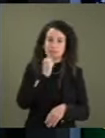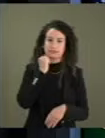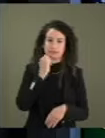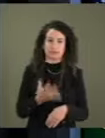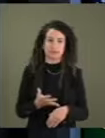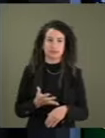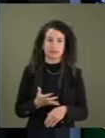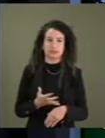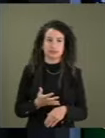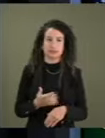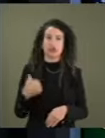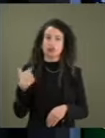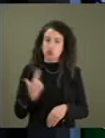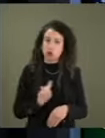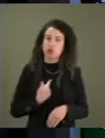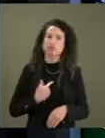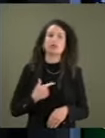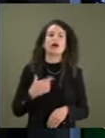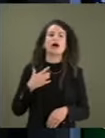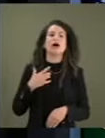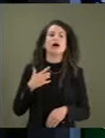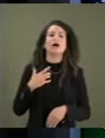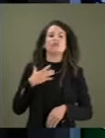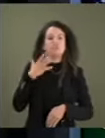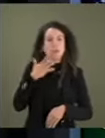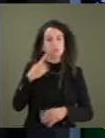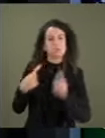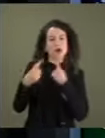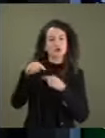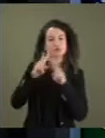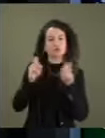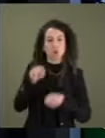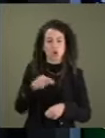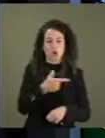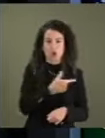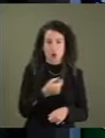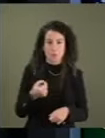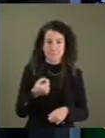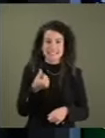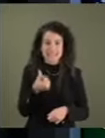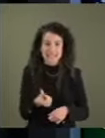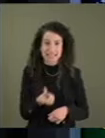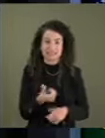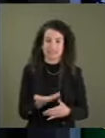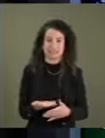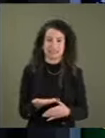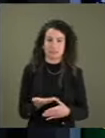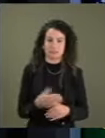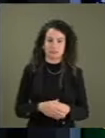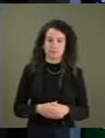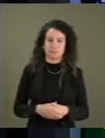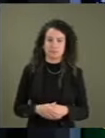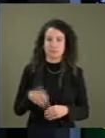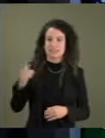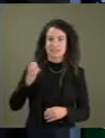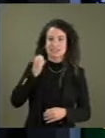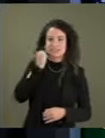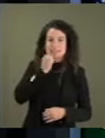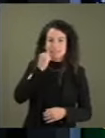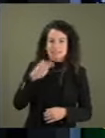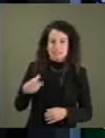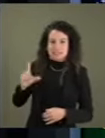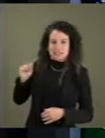Deliberamos sobre isso em 2006. O senador Stevenson, presidindo essa sessão, foi o autor da lei em